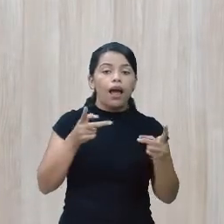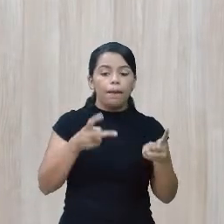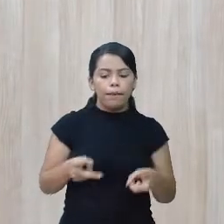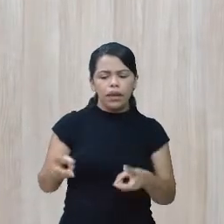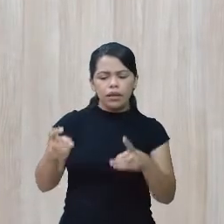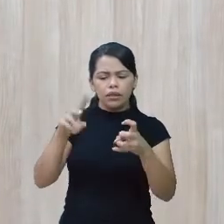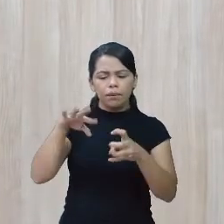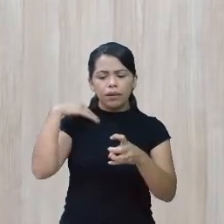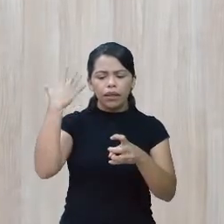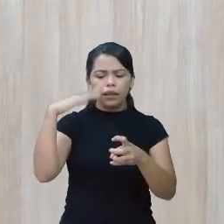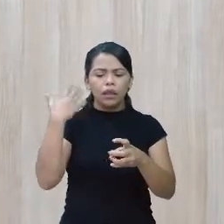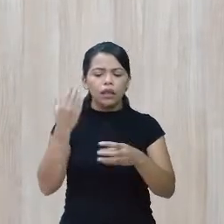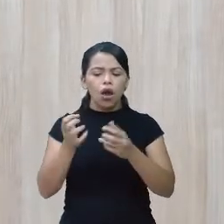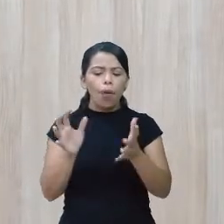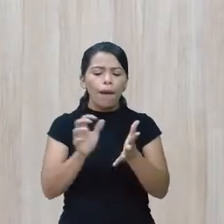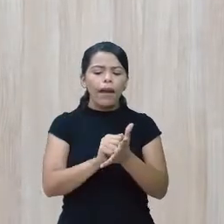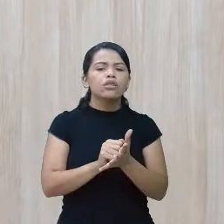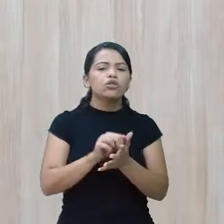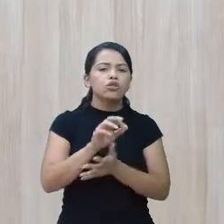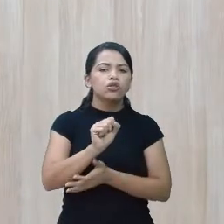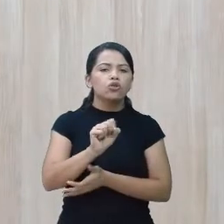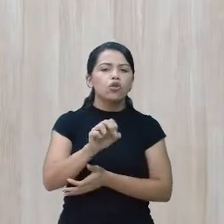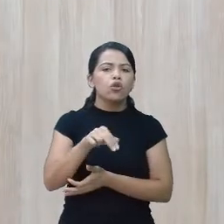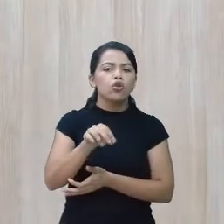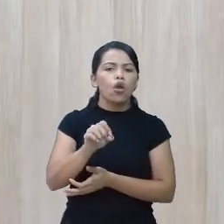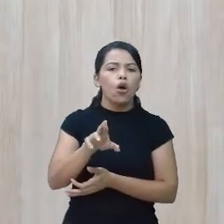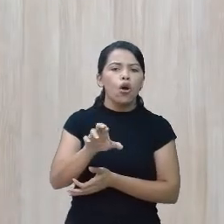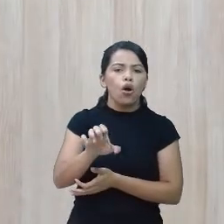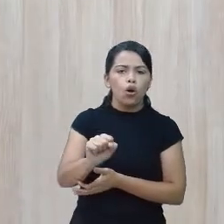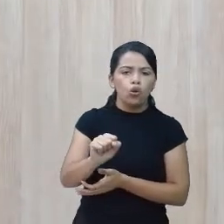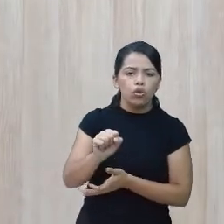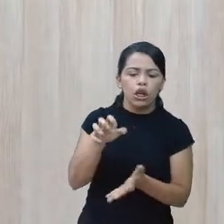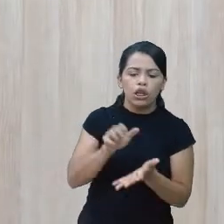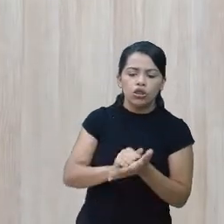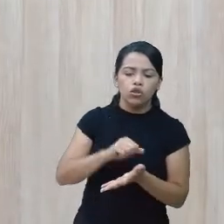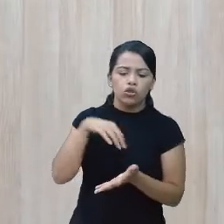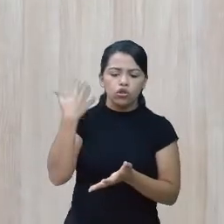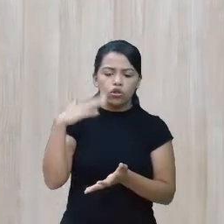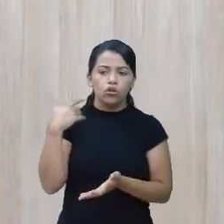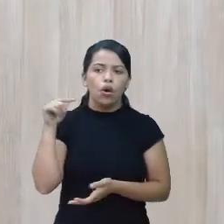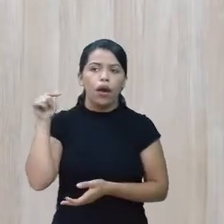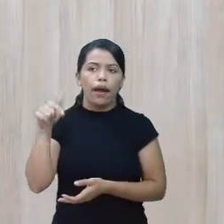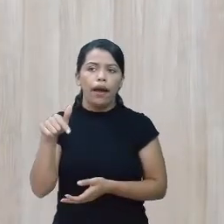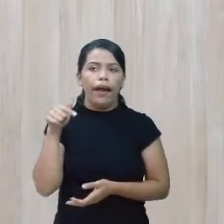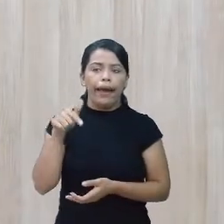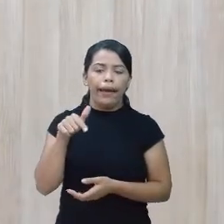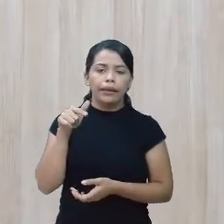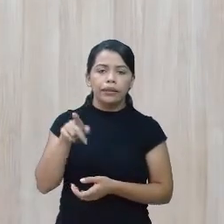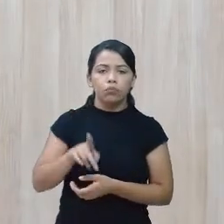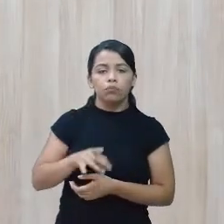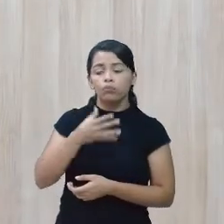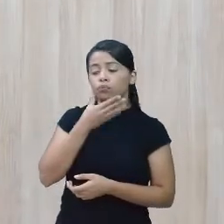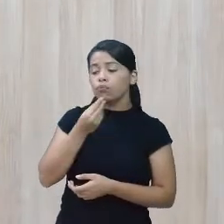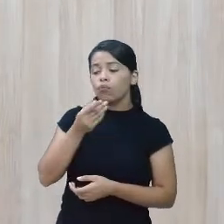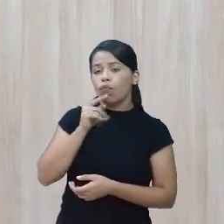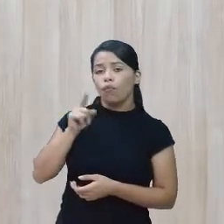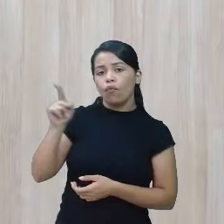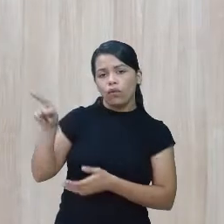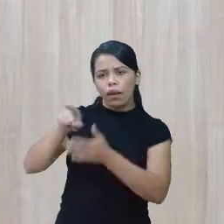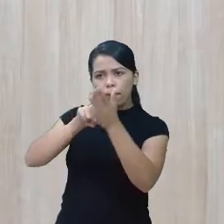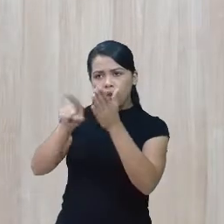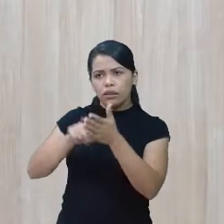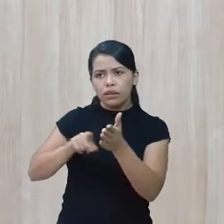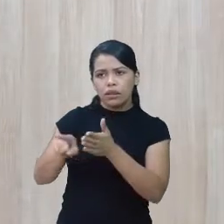e registros sonoros. O Murray, ele também tem essa preocupação. E aí a gente está vendo um pouquinho sobre o Murray